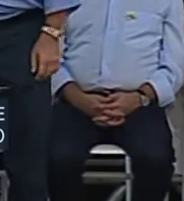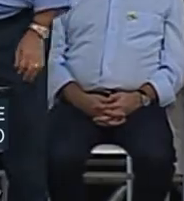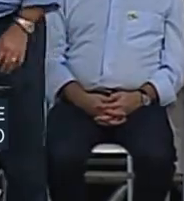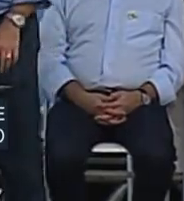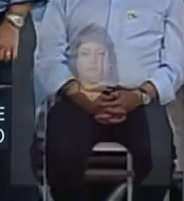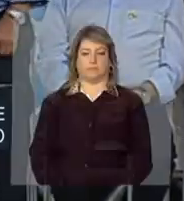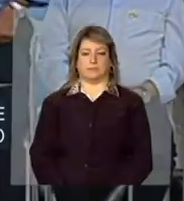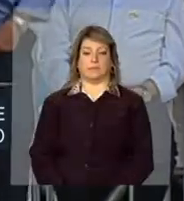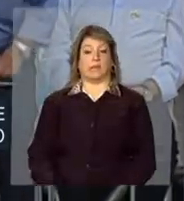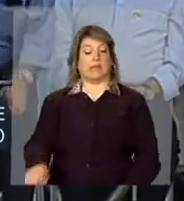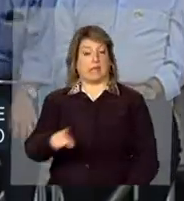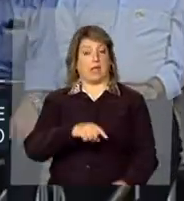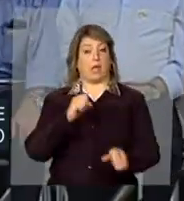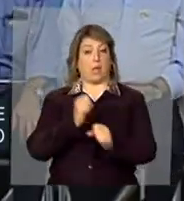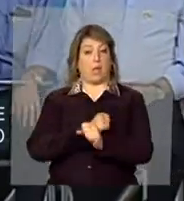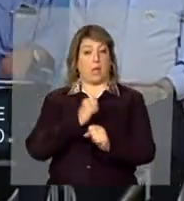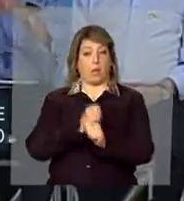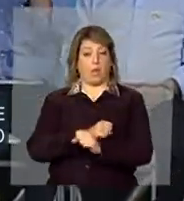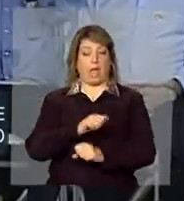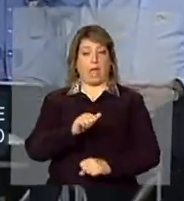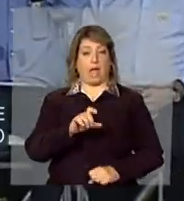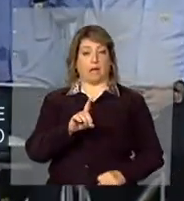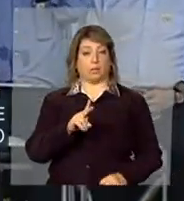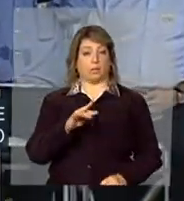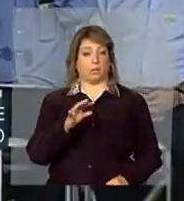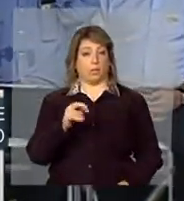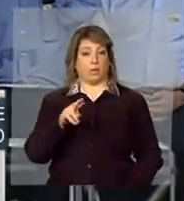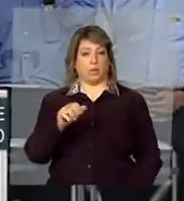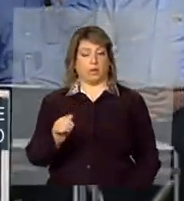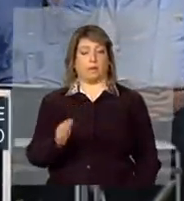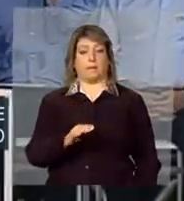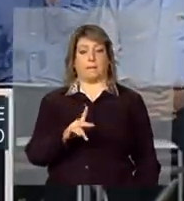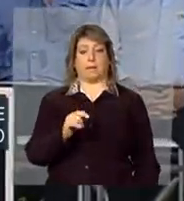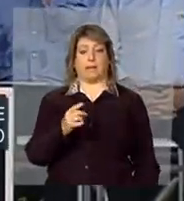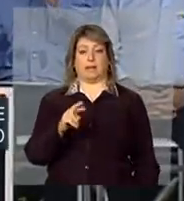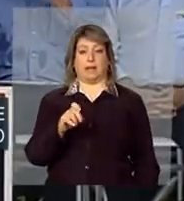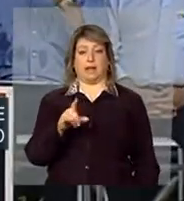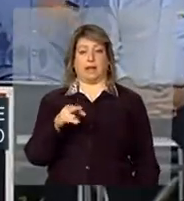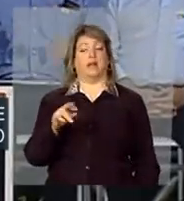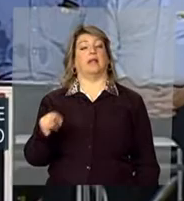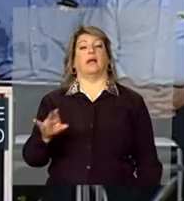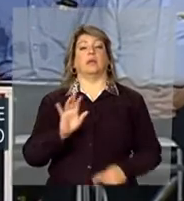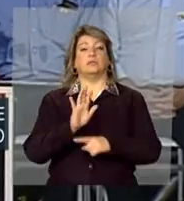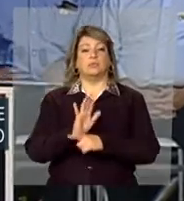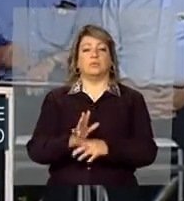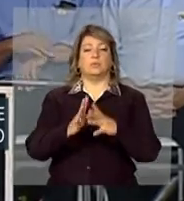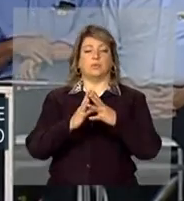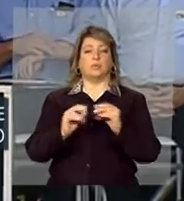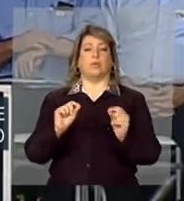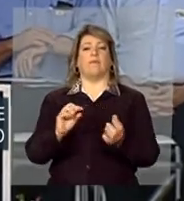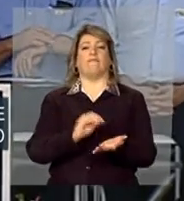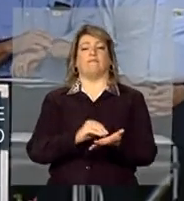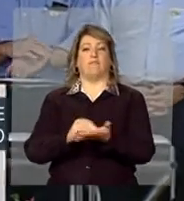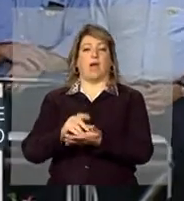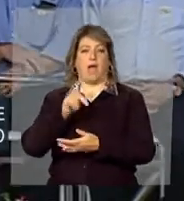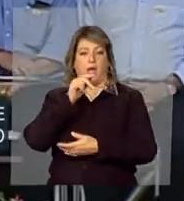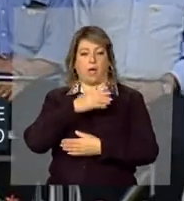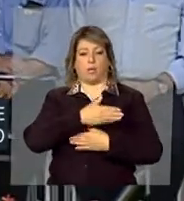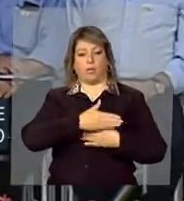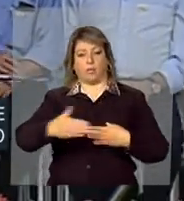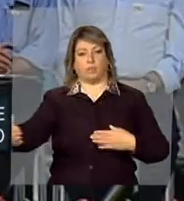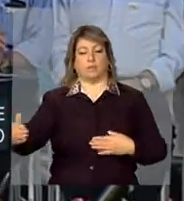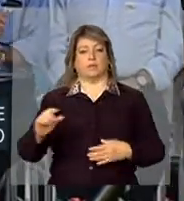As obras da adutora Padre Lira têm por objetivo solucionar o problema da falta de água ao longo do